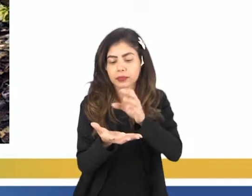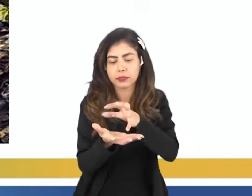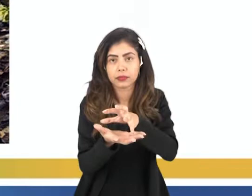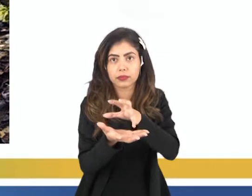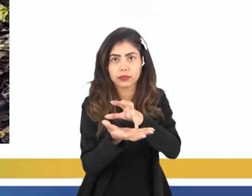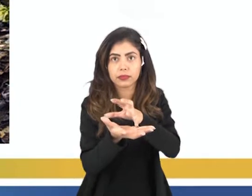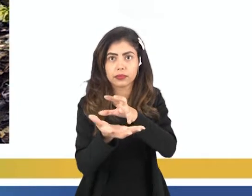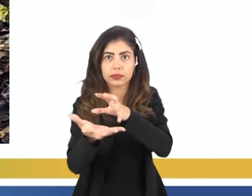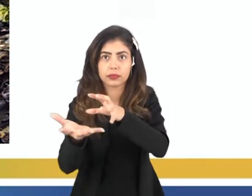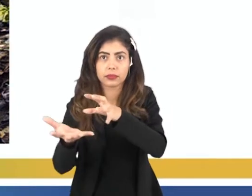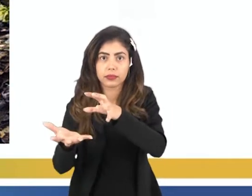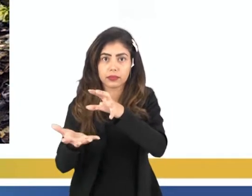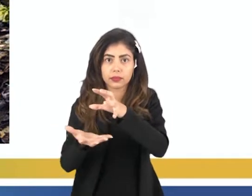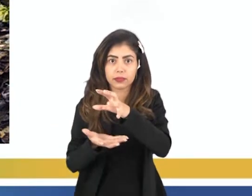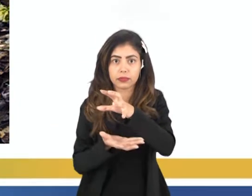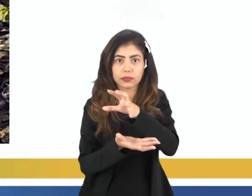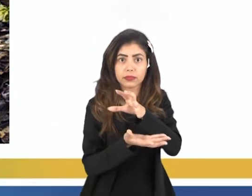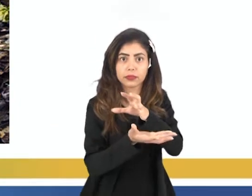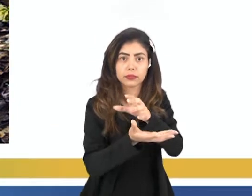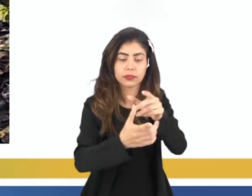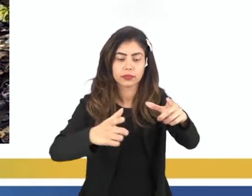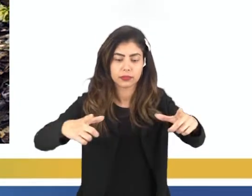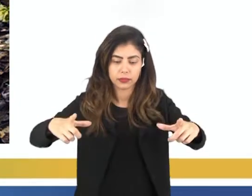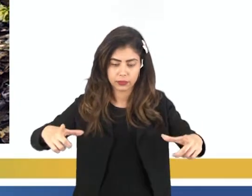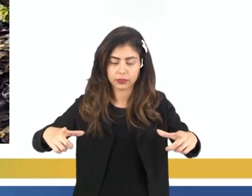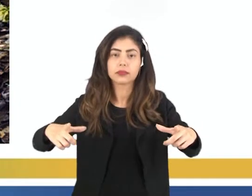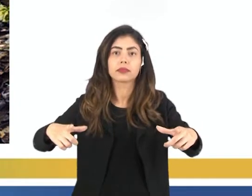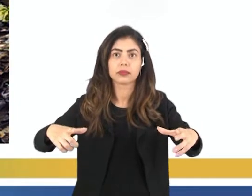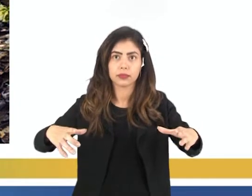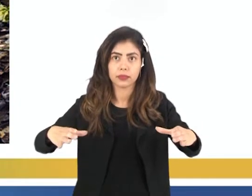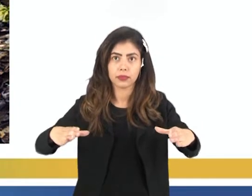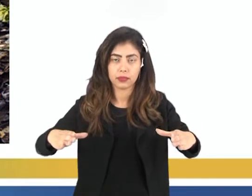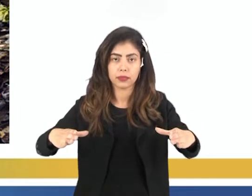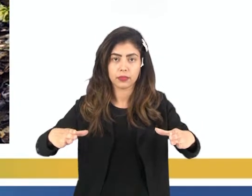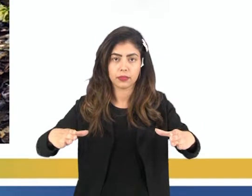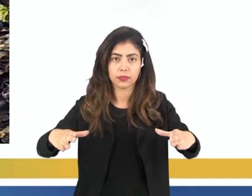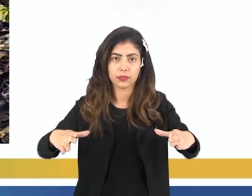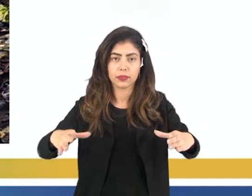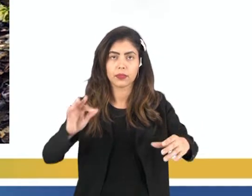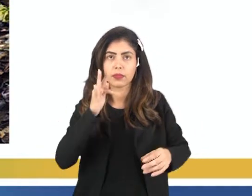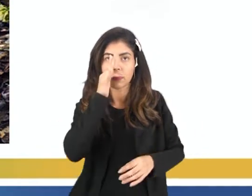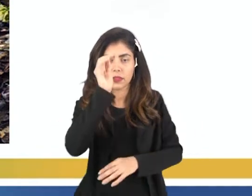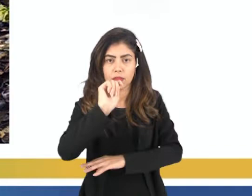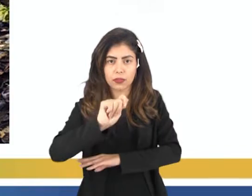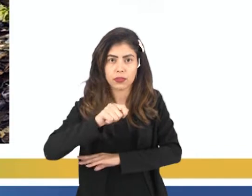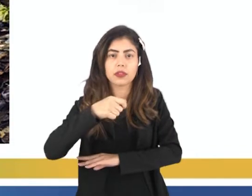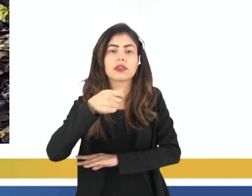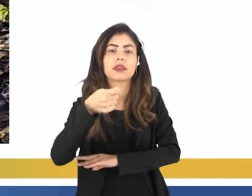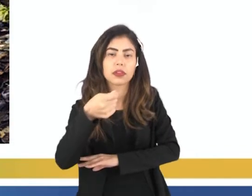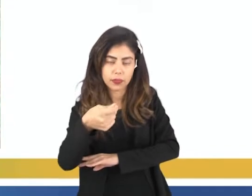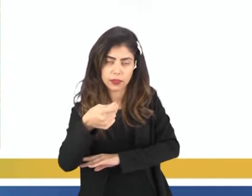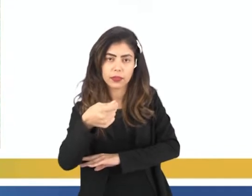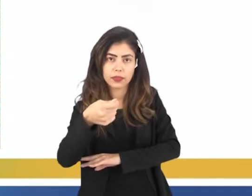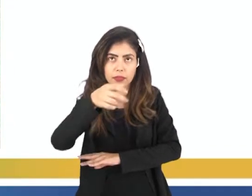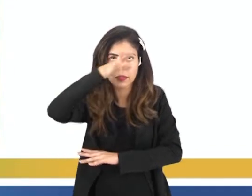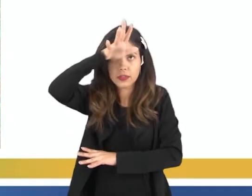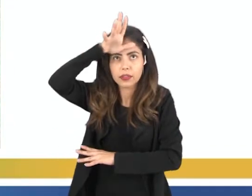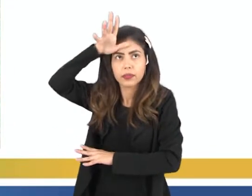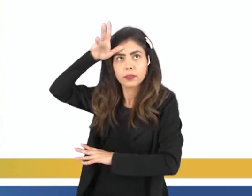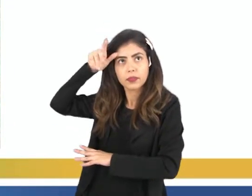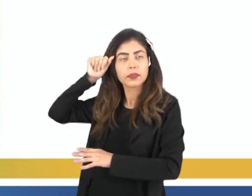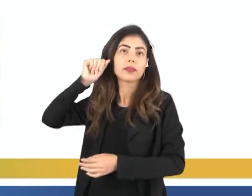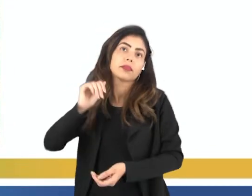régia você vai encontrar nas matas de igapós, que é um dos símbolos da